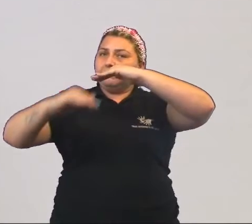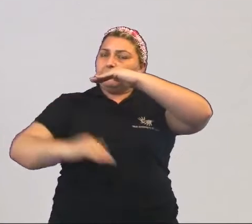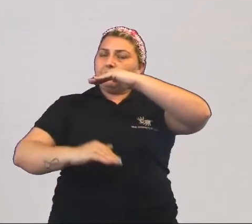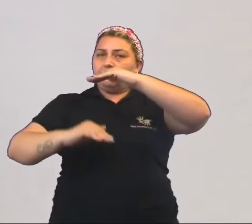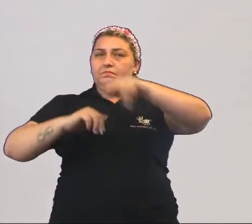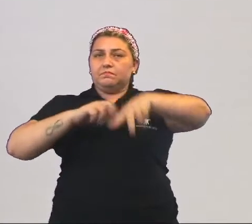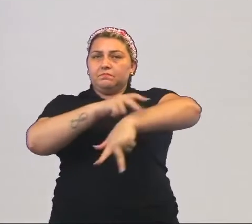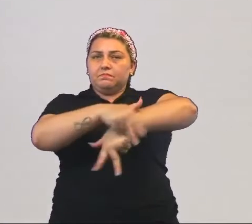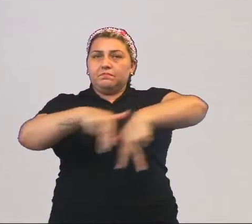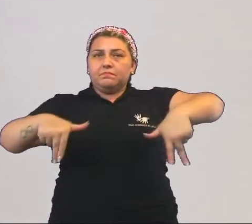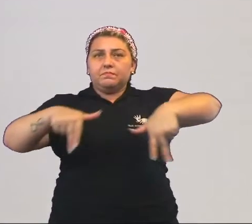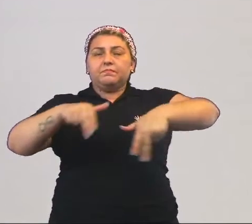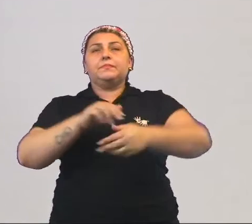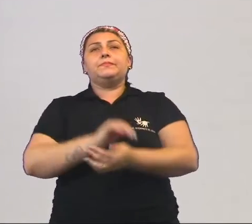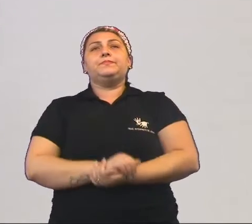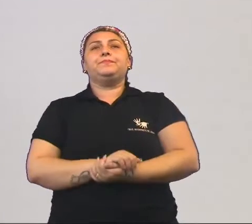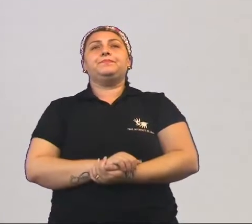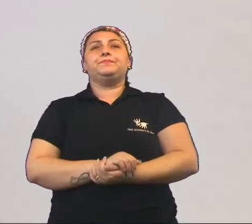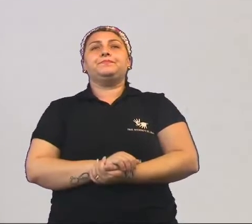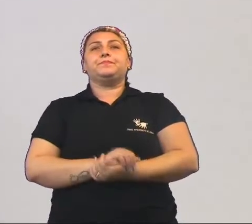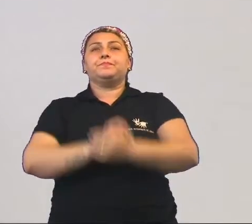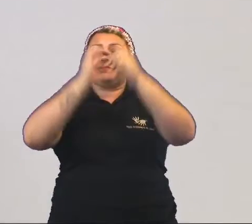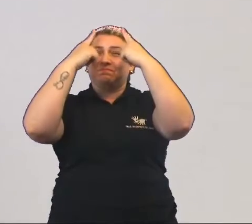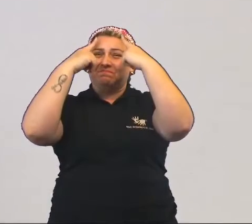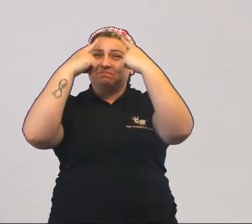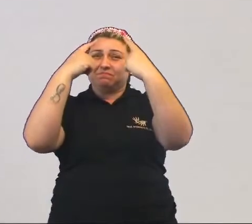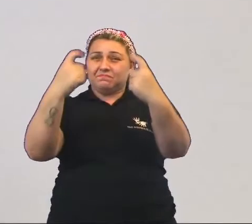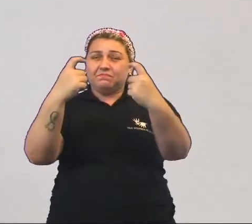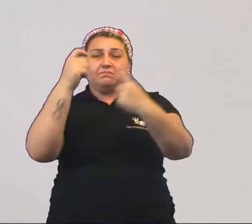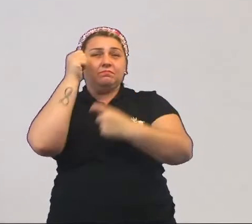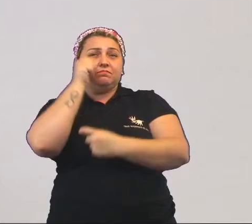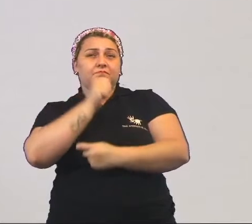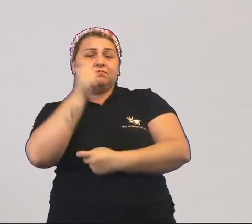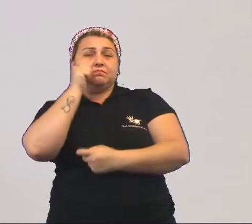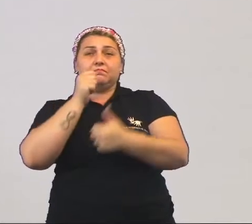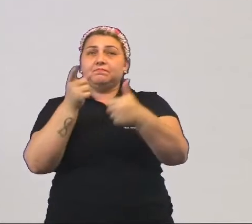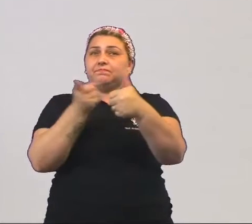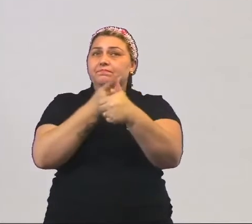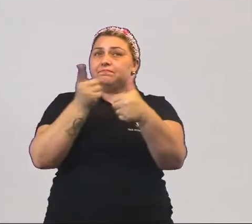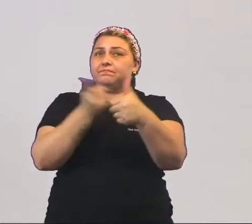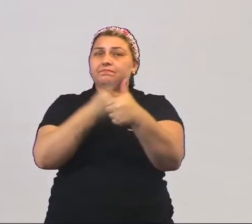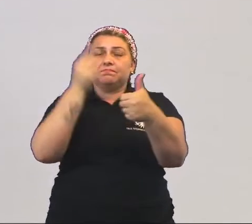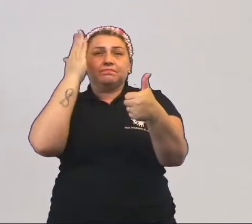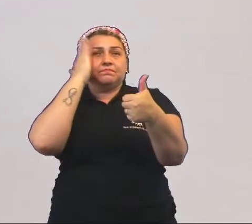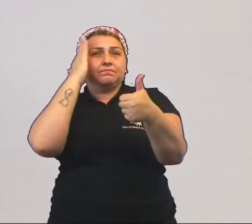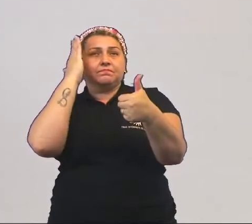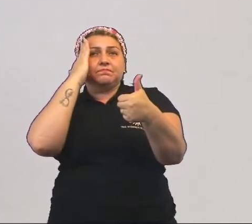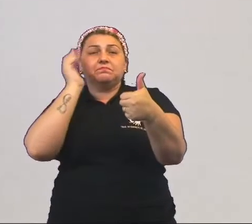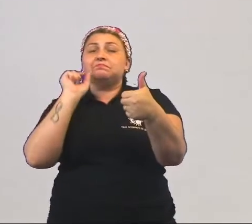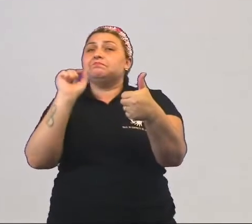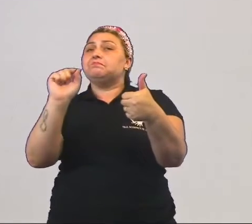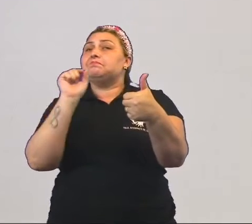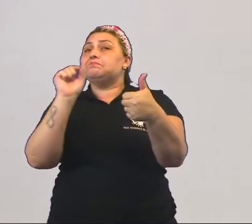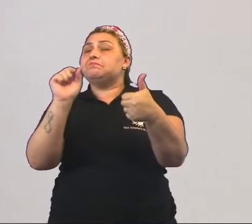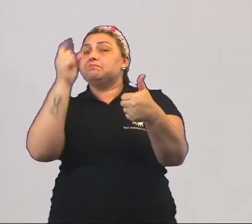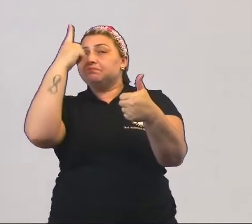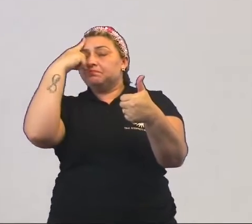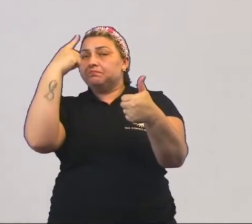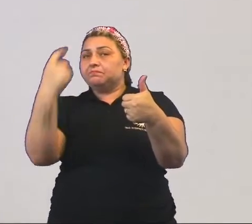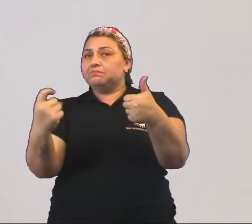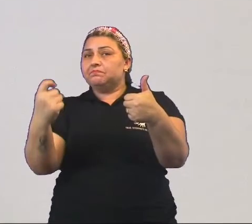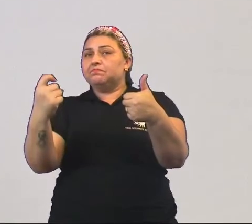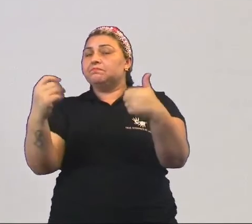gênero, corresponde justamente à violência doméstica. Primeiro, vamos entender esse termo